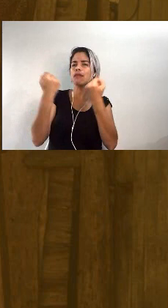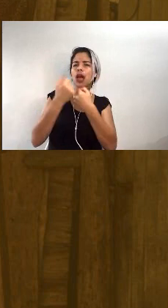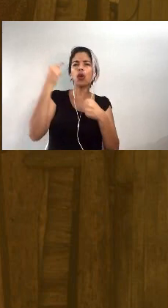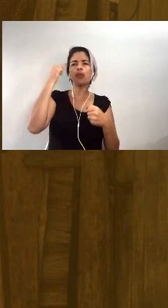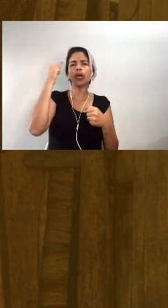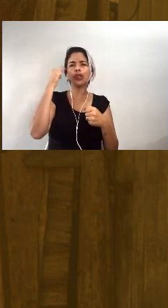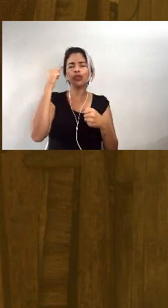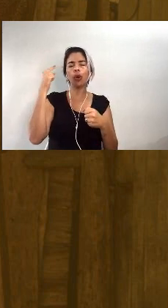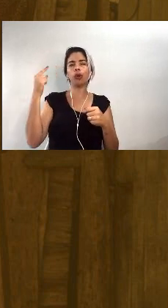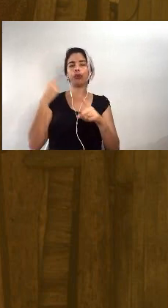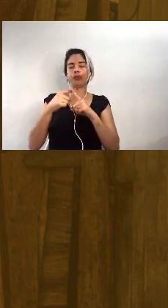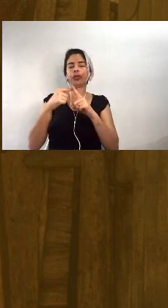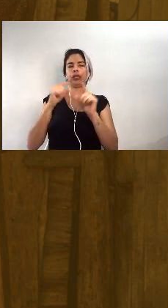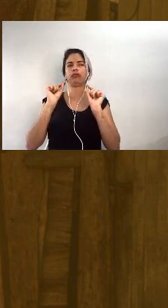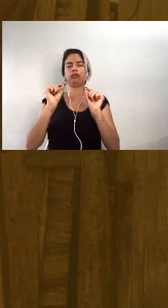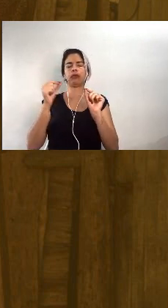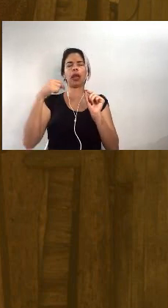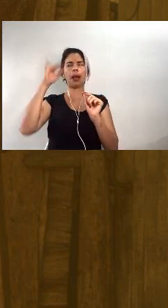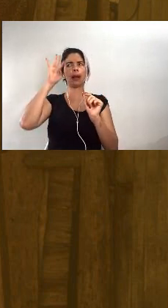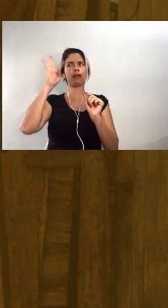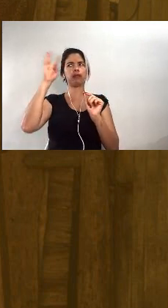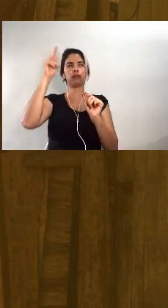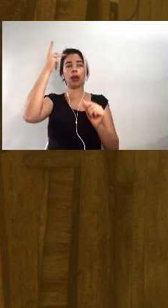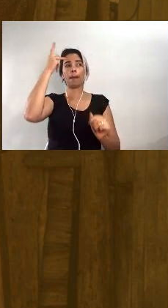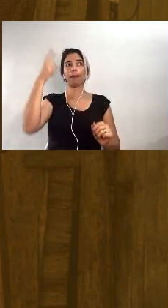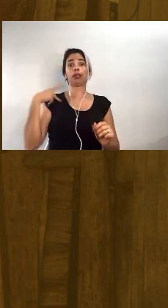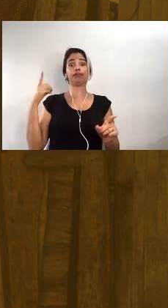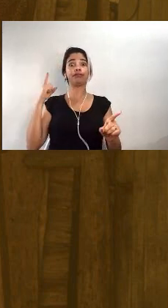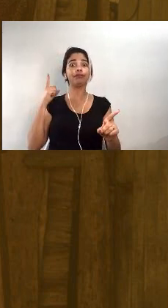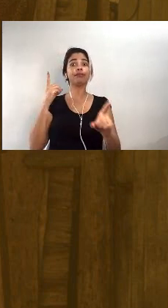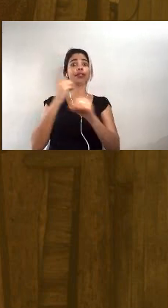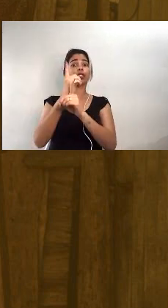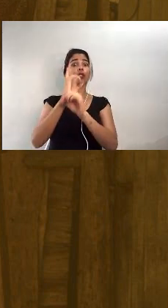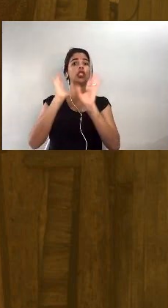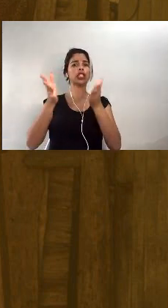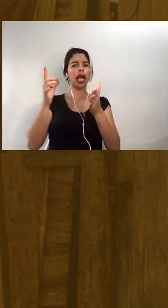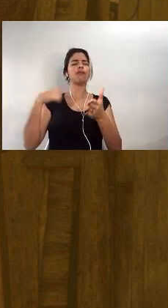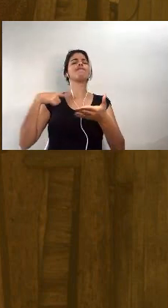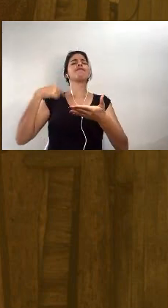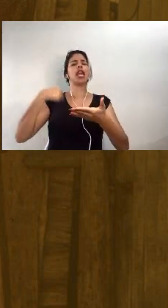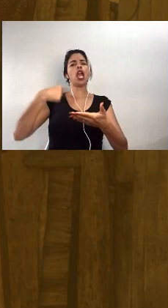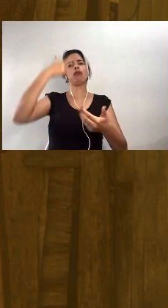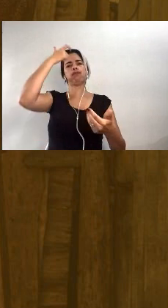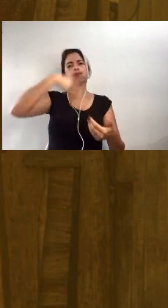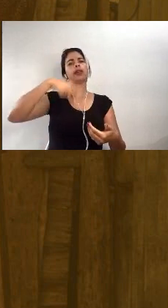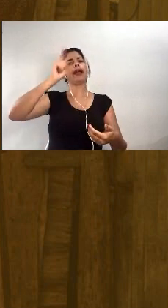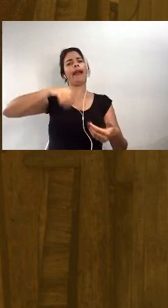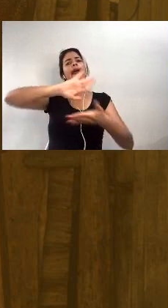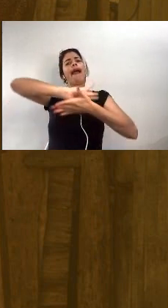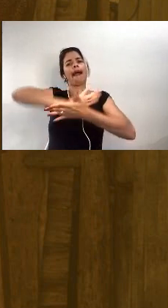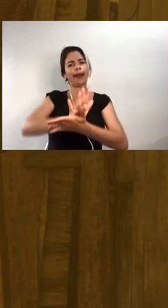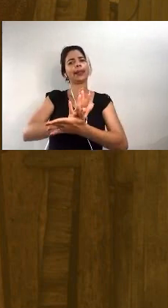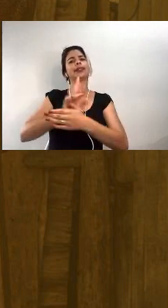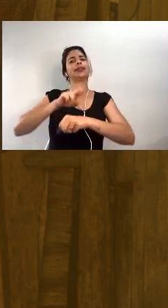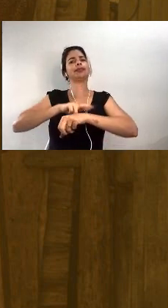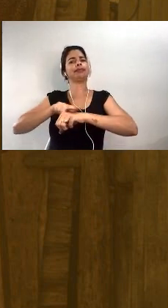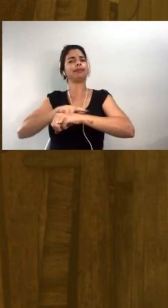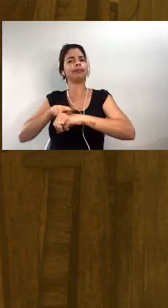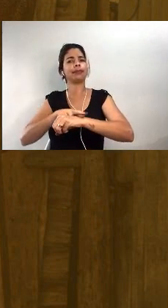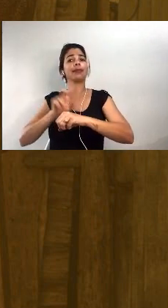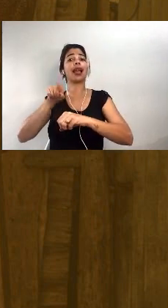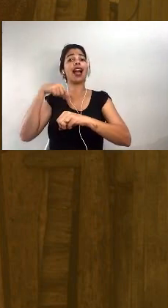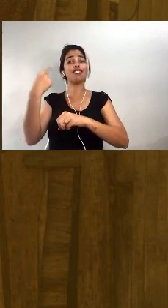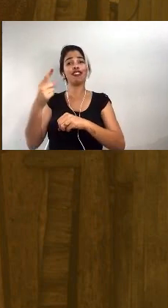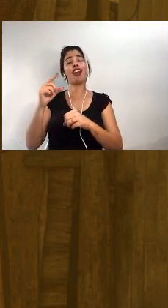da constatação, né, dessa reflexão que já fizemos nos encontros anteriores, somos racistas, somos uma sociedade